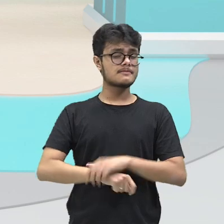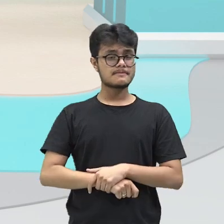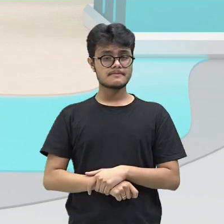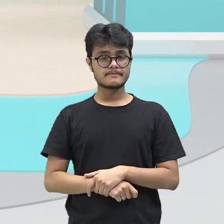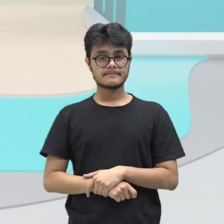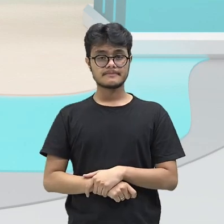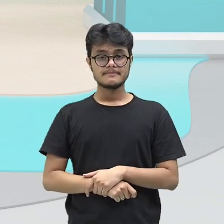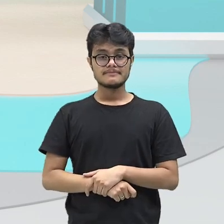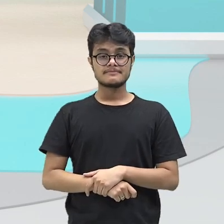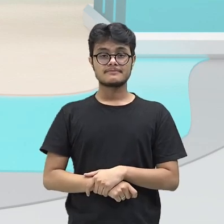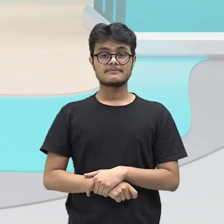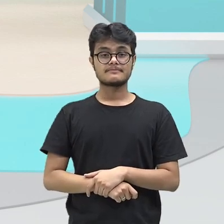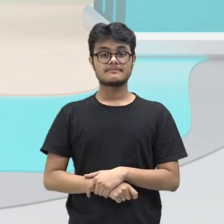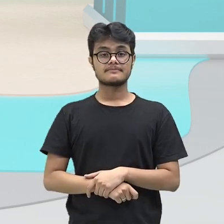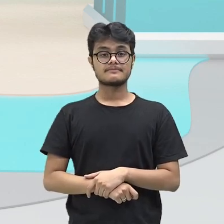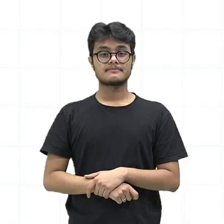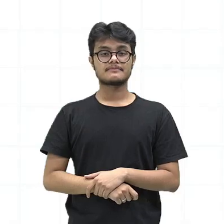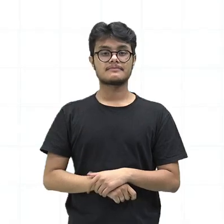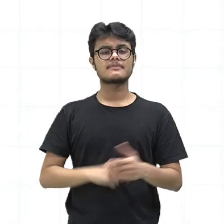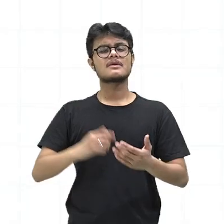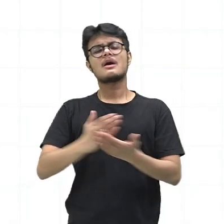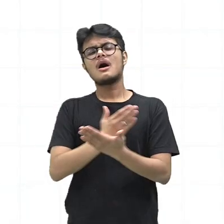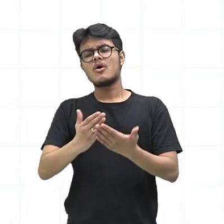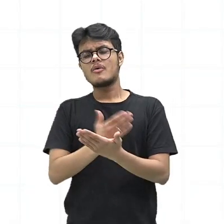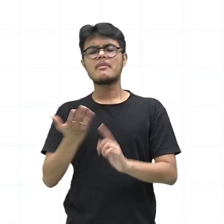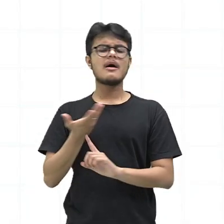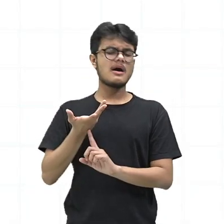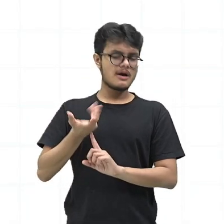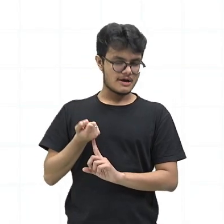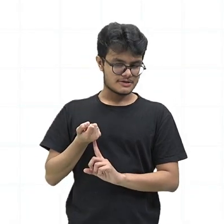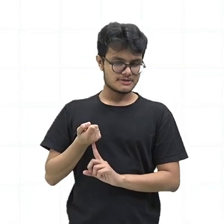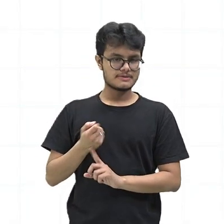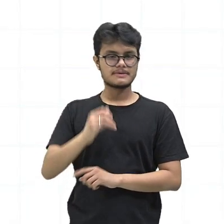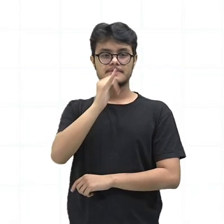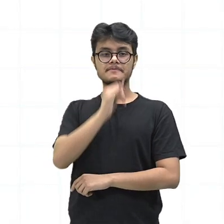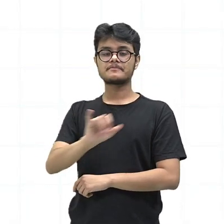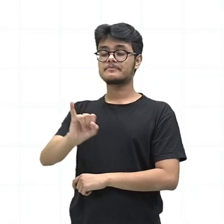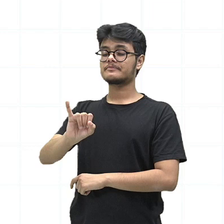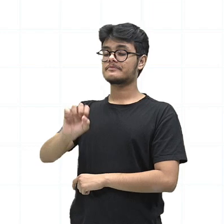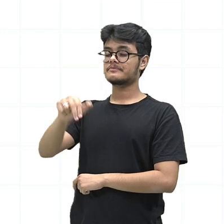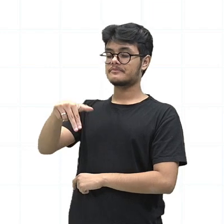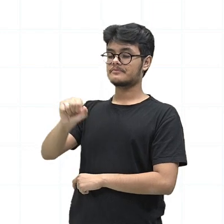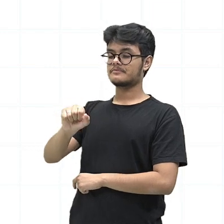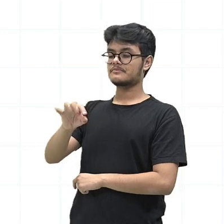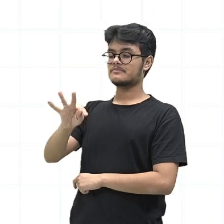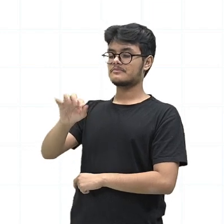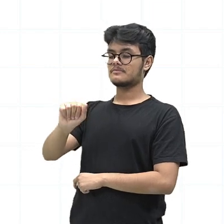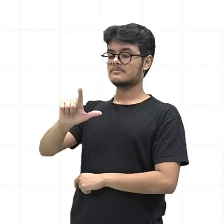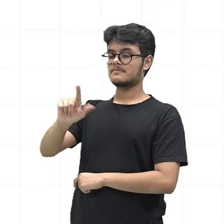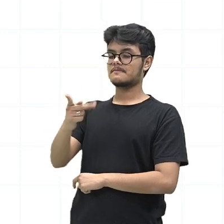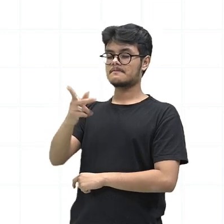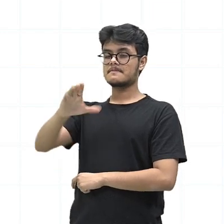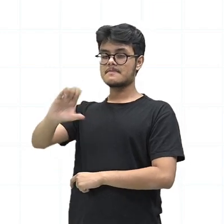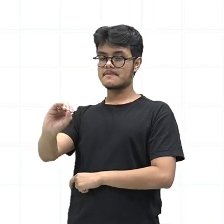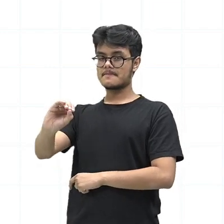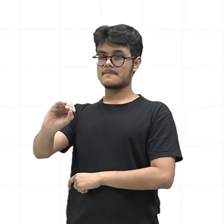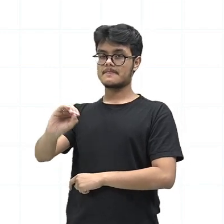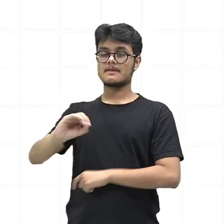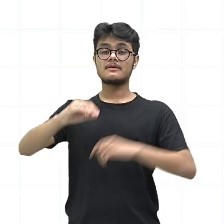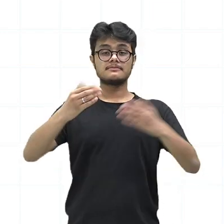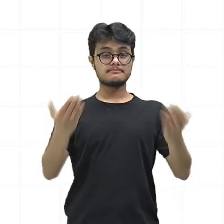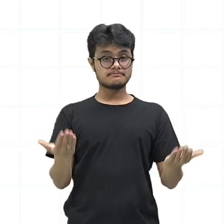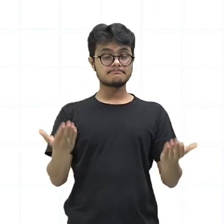diferentes, a gente chega em alguns fazeres artísticos diferentes também. Um deles é a instalação. Uma instalação é uma manifestação